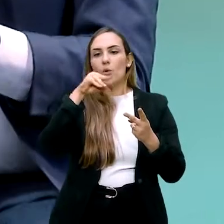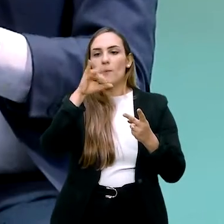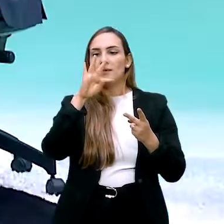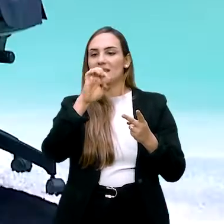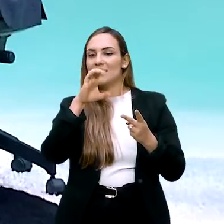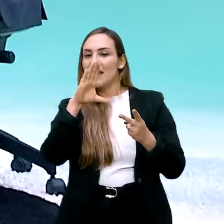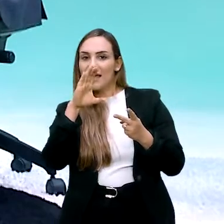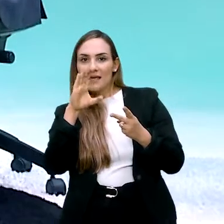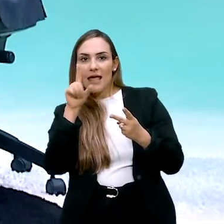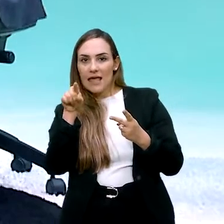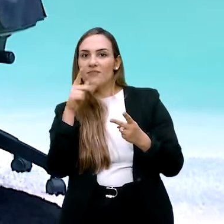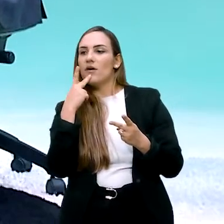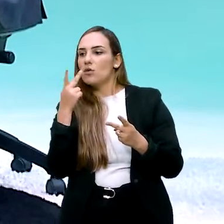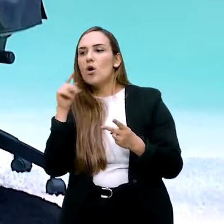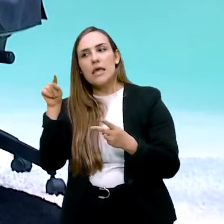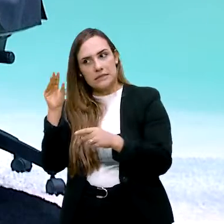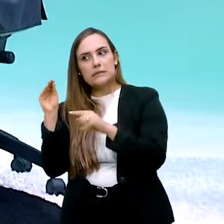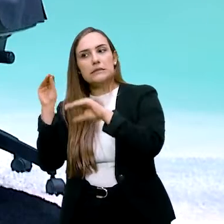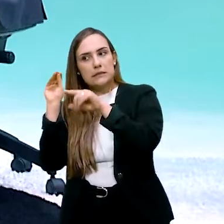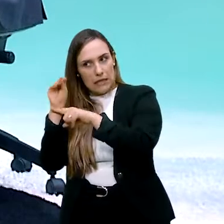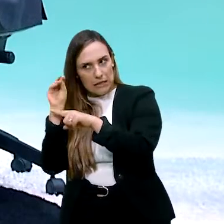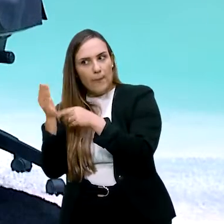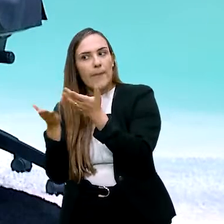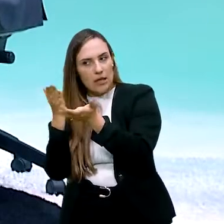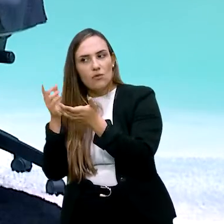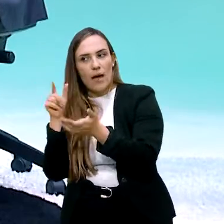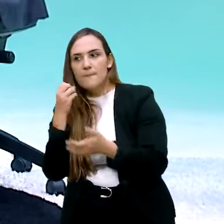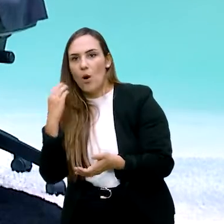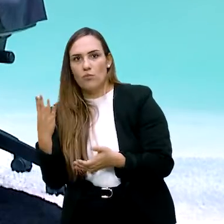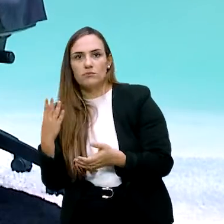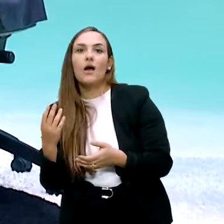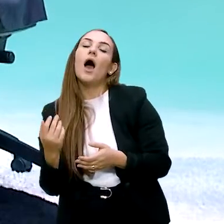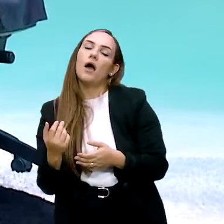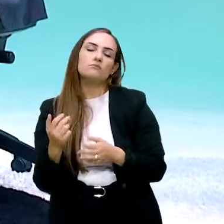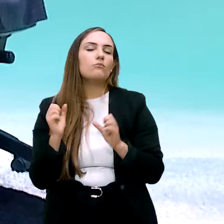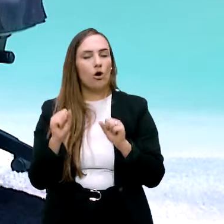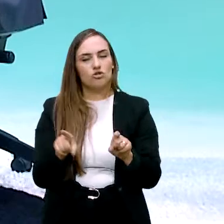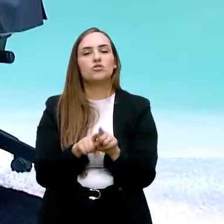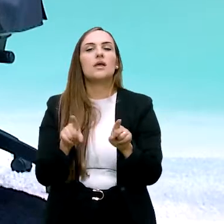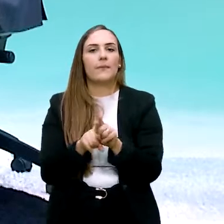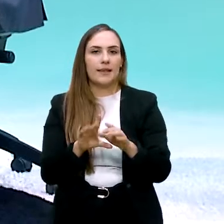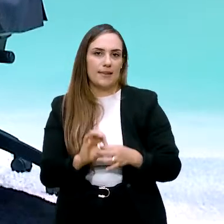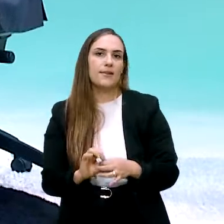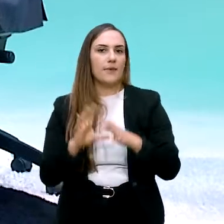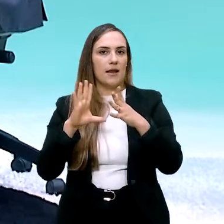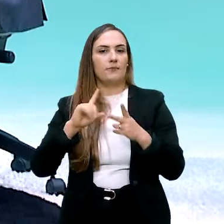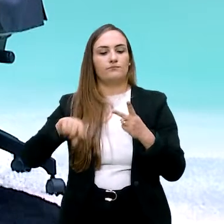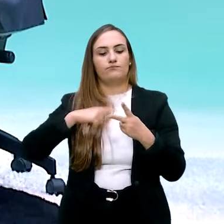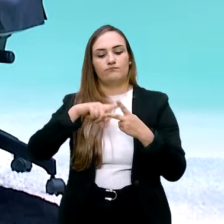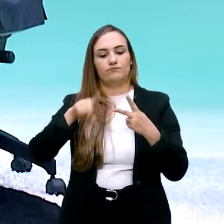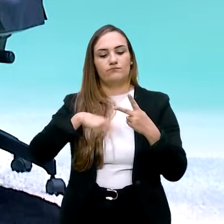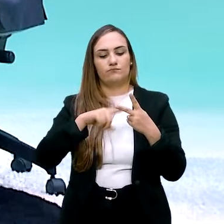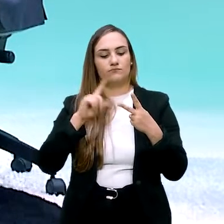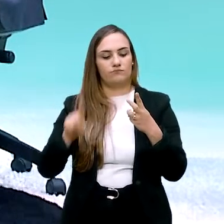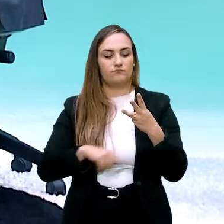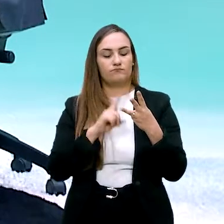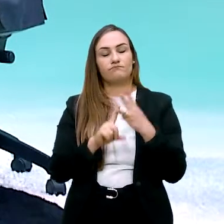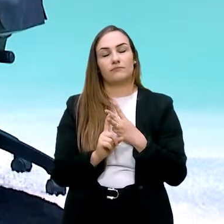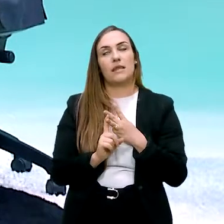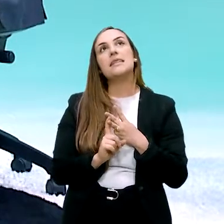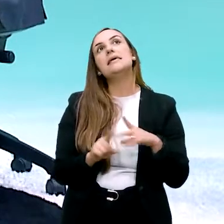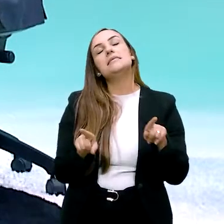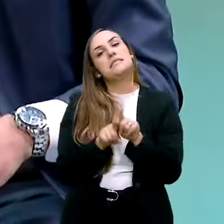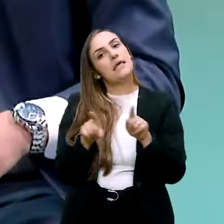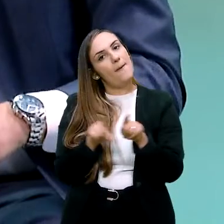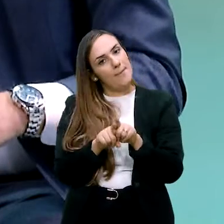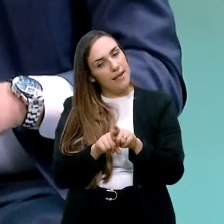desses órgãos houver a recomendação desse tratamento ou procedimento, ele poderá também ser autorizado. Nós